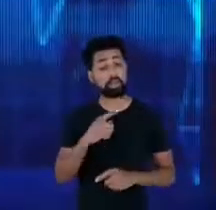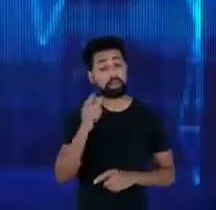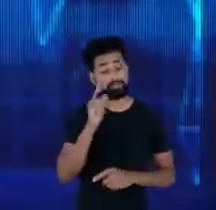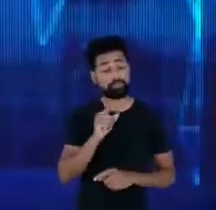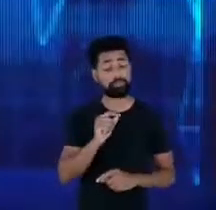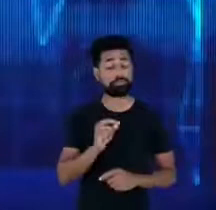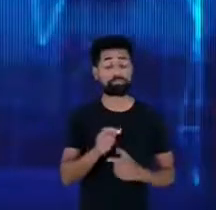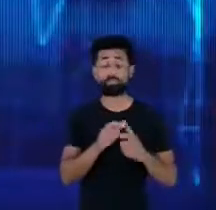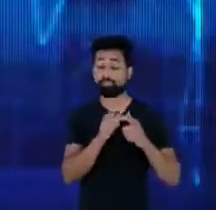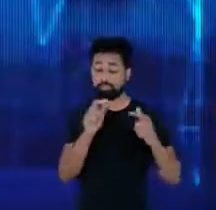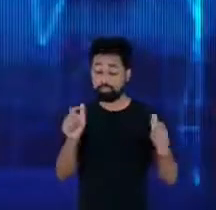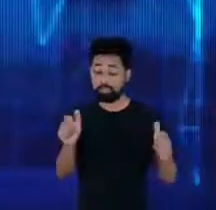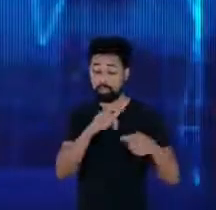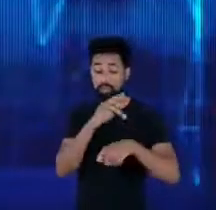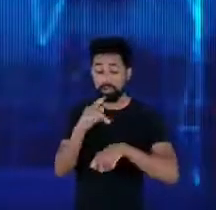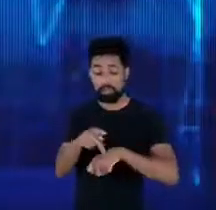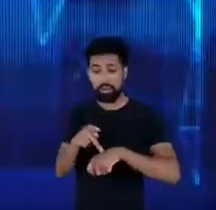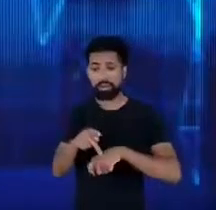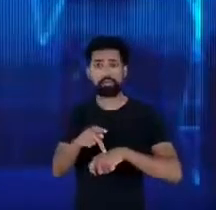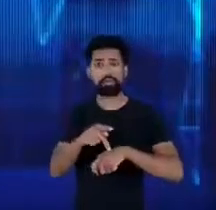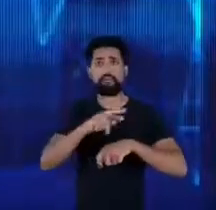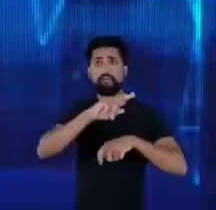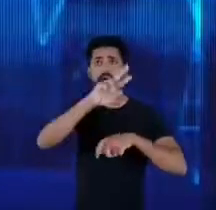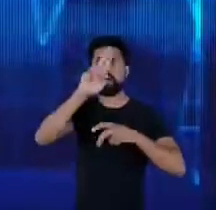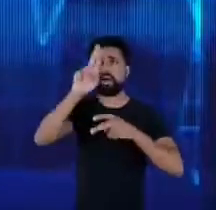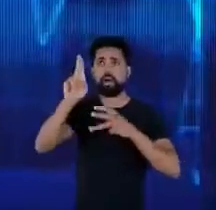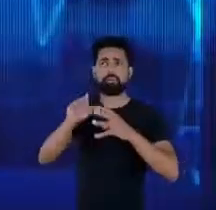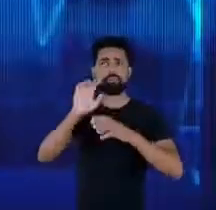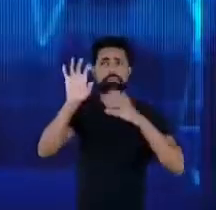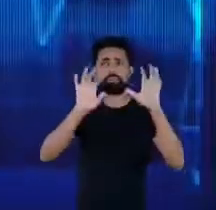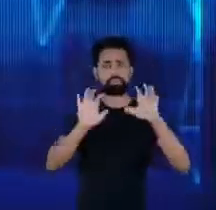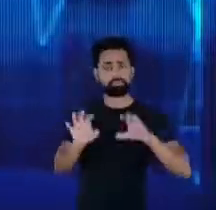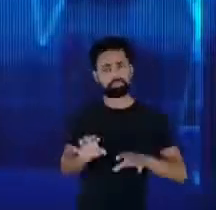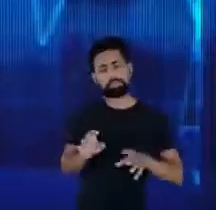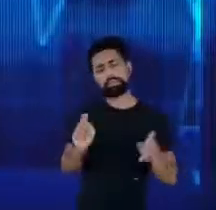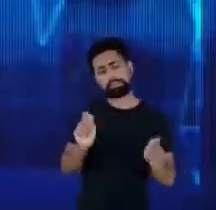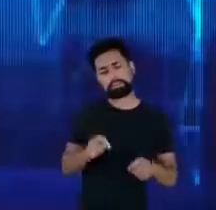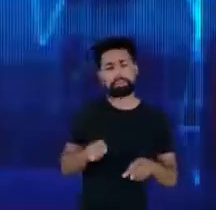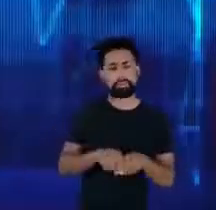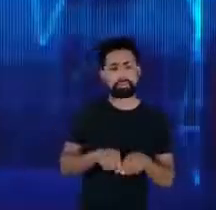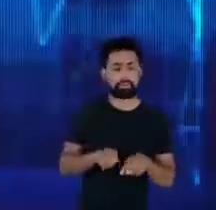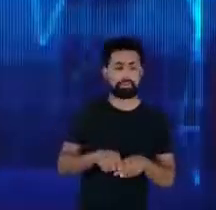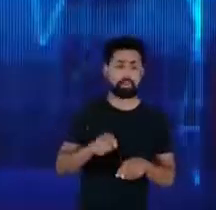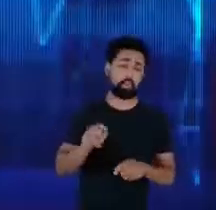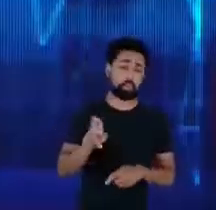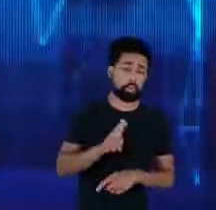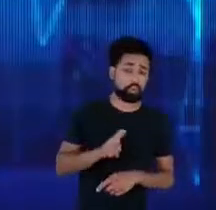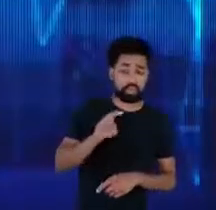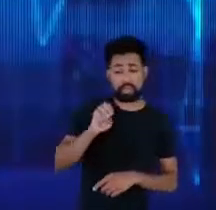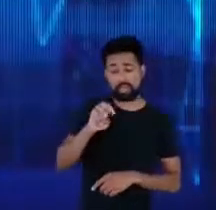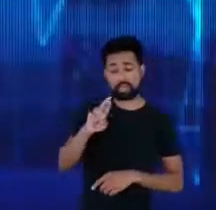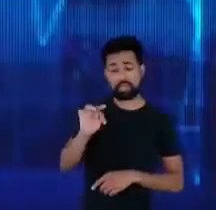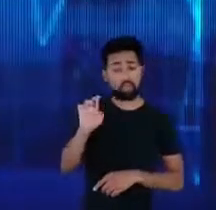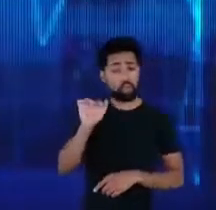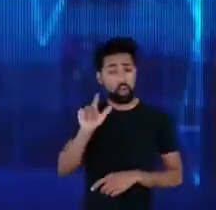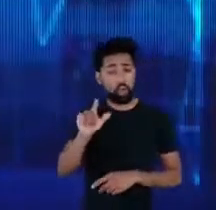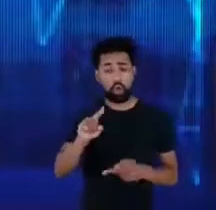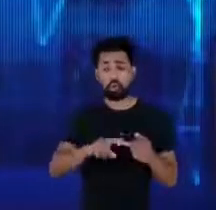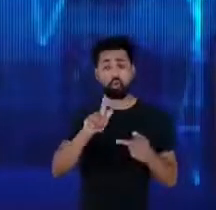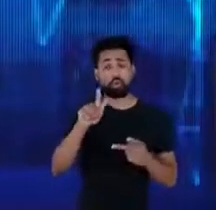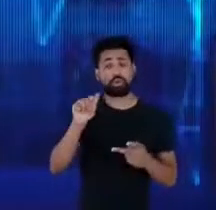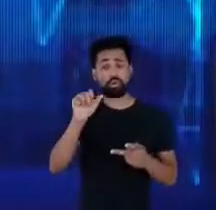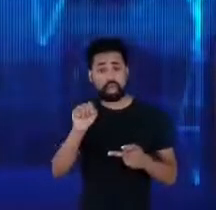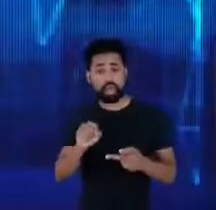para países de dimensões continentais, como pode não somente utilizar o etanol, biogás, né? Gás